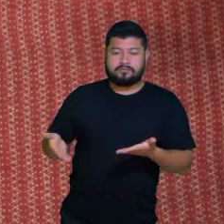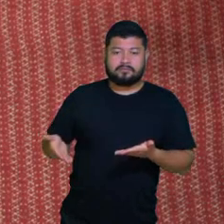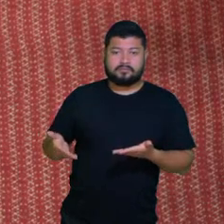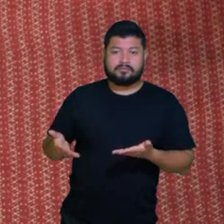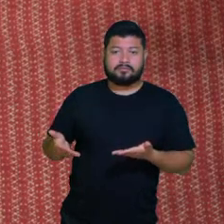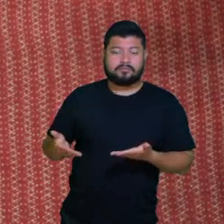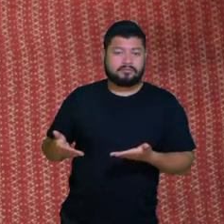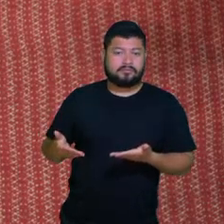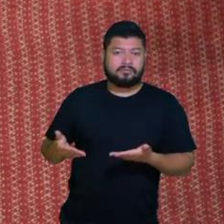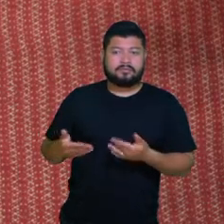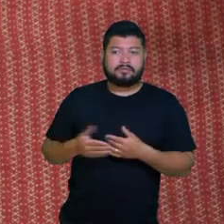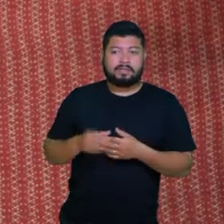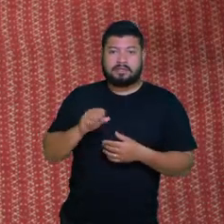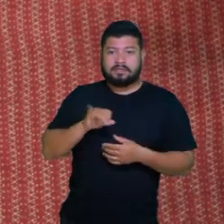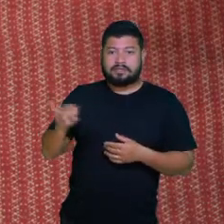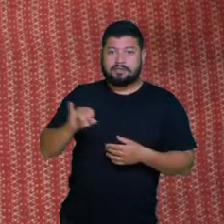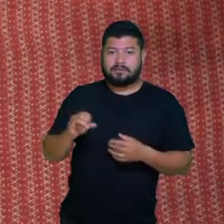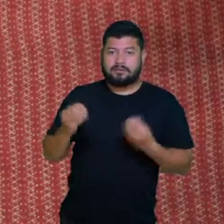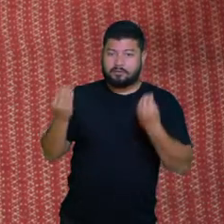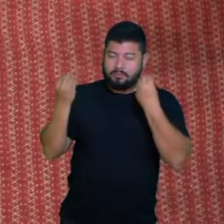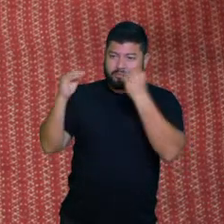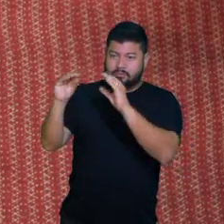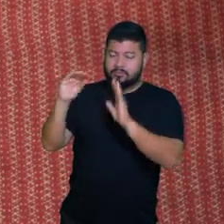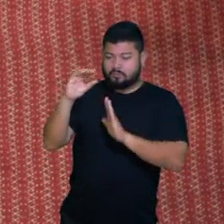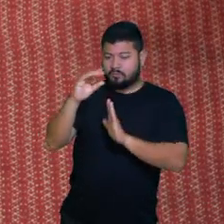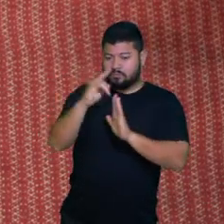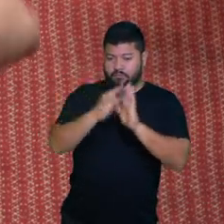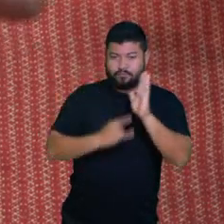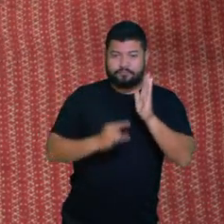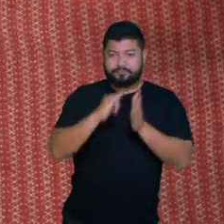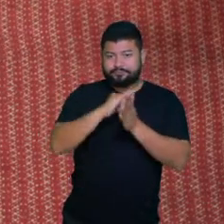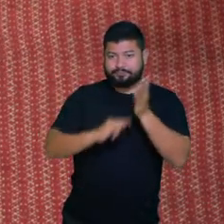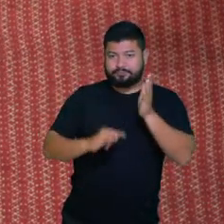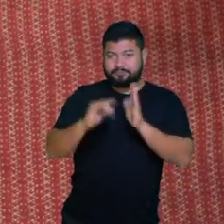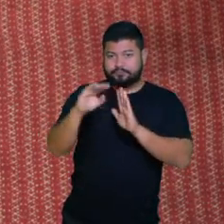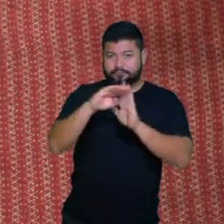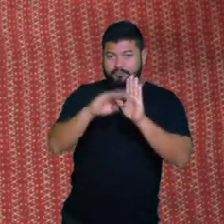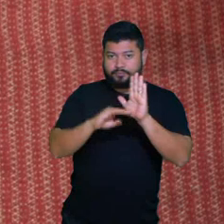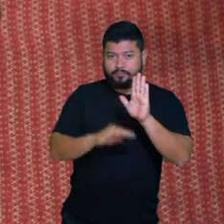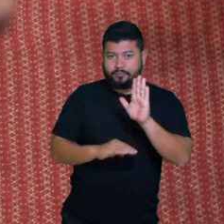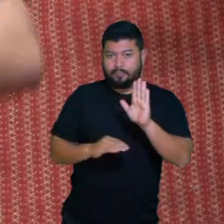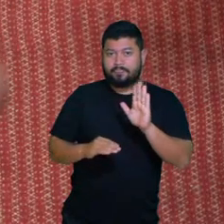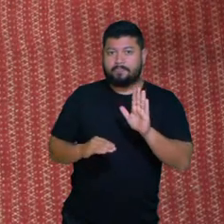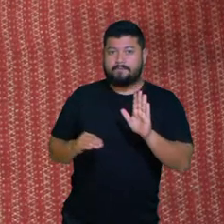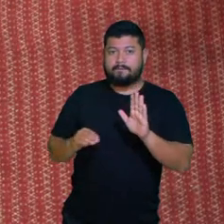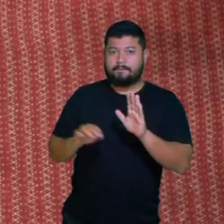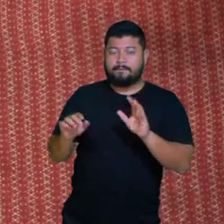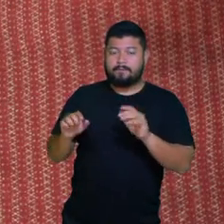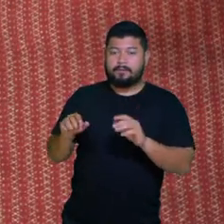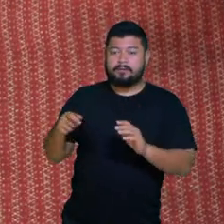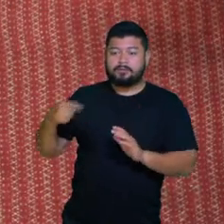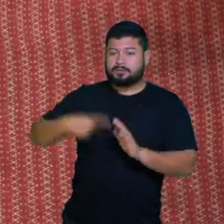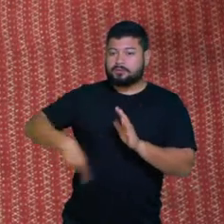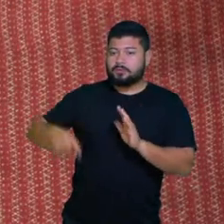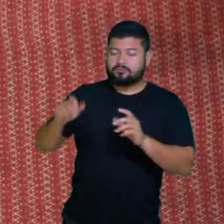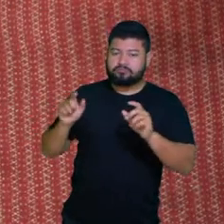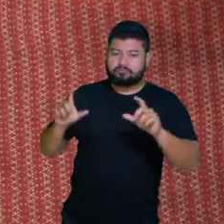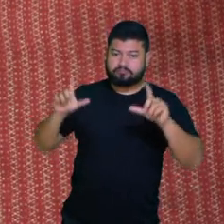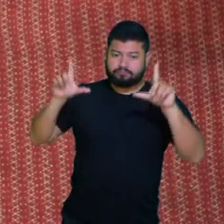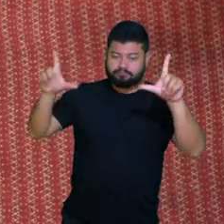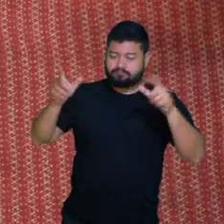se for para colocar aqui dentro desse documento como uma bandeira como uma bandeira de enfrentamento